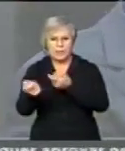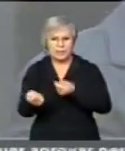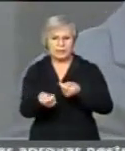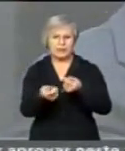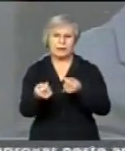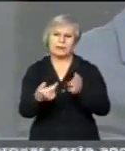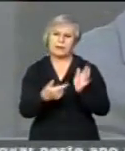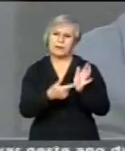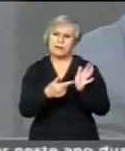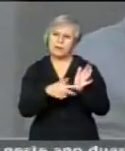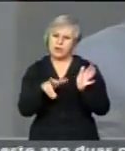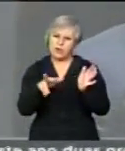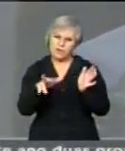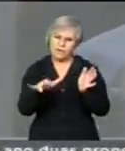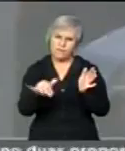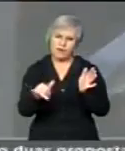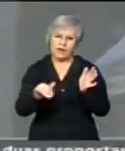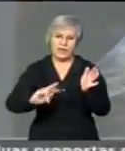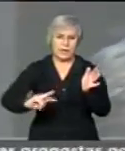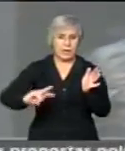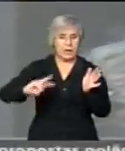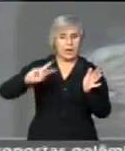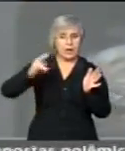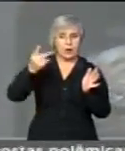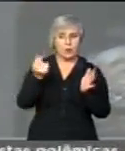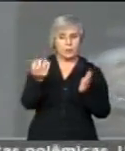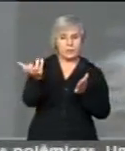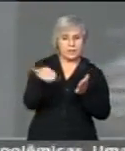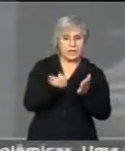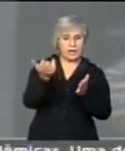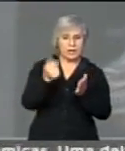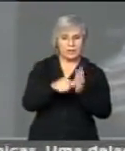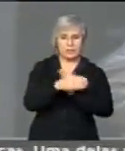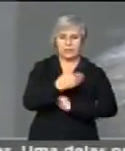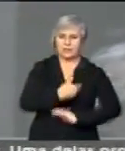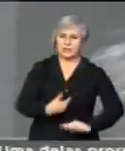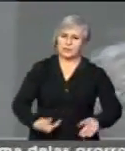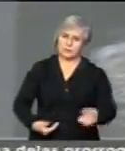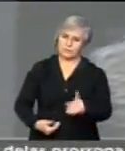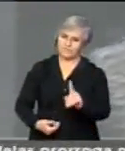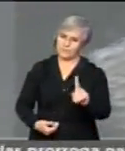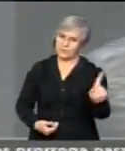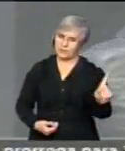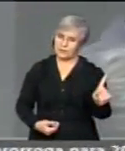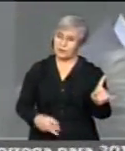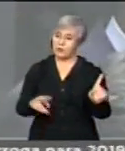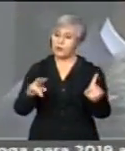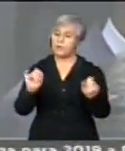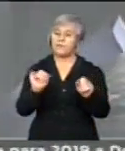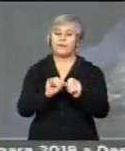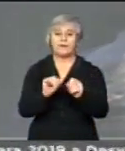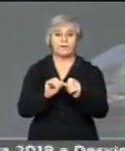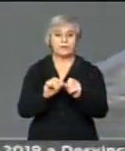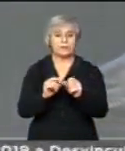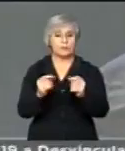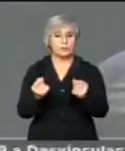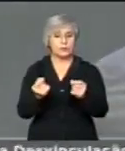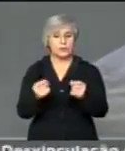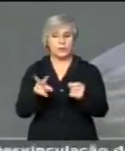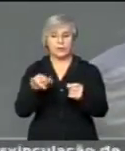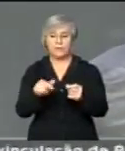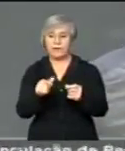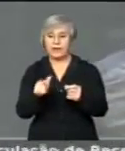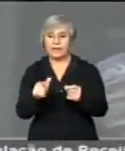vai, no médio e longo prazo, aumentar a arrecadação. O que isso fará é levar à fuga de